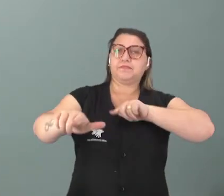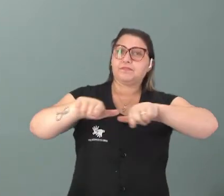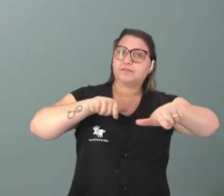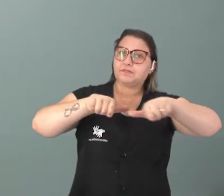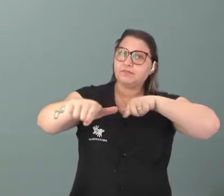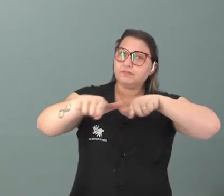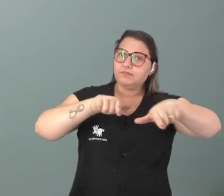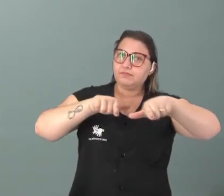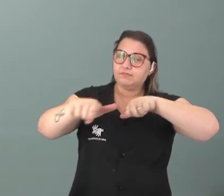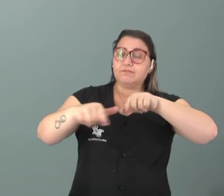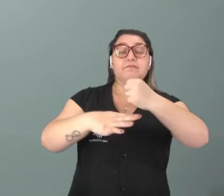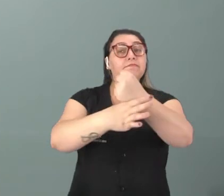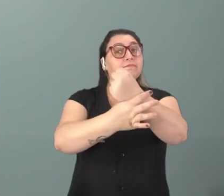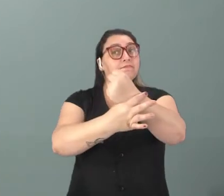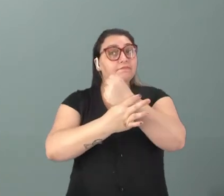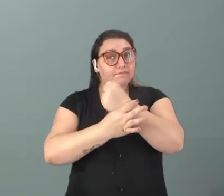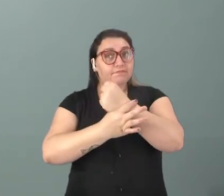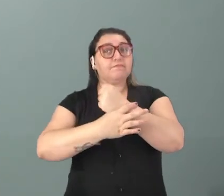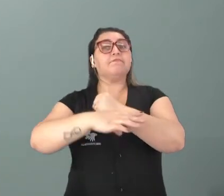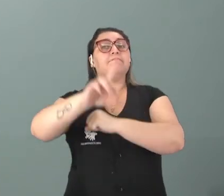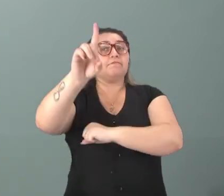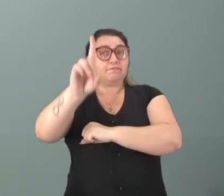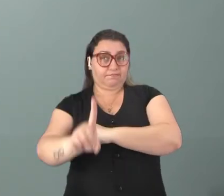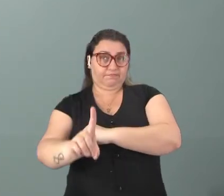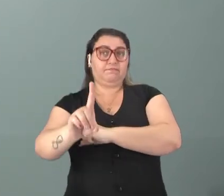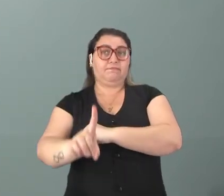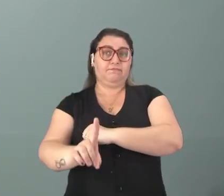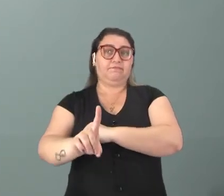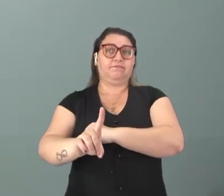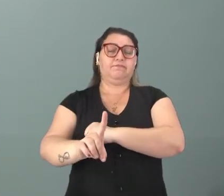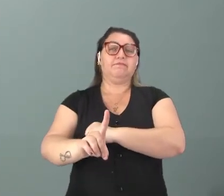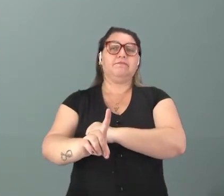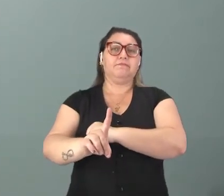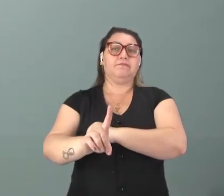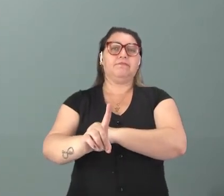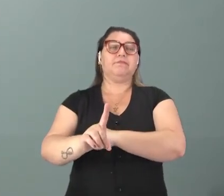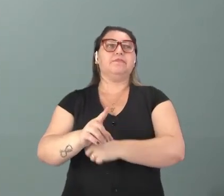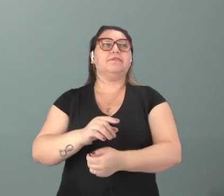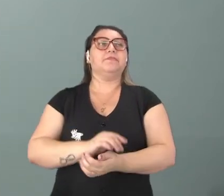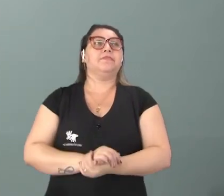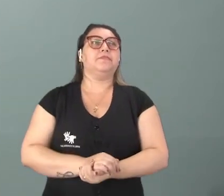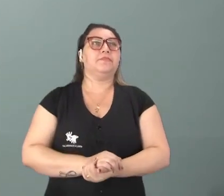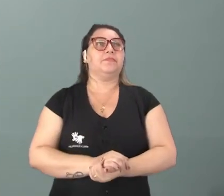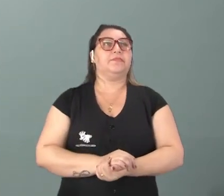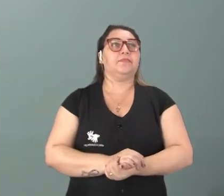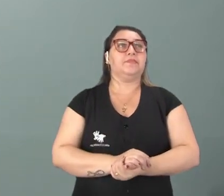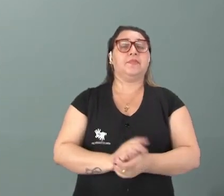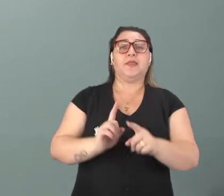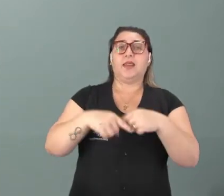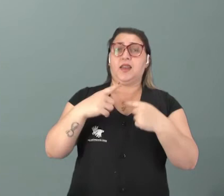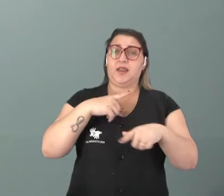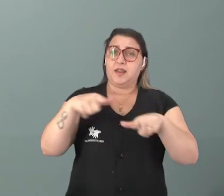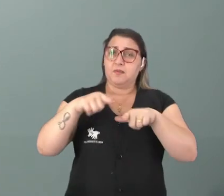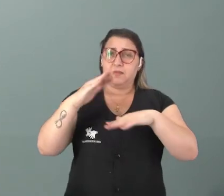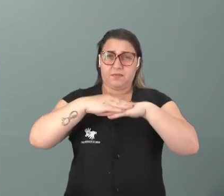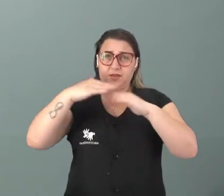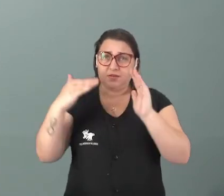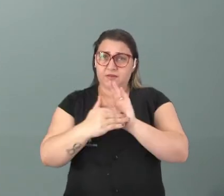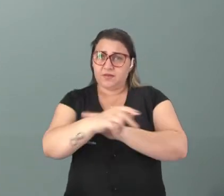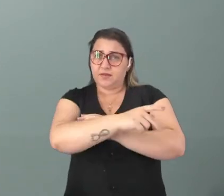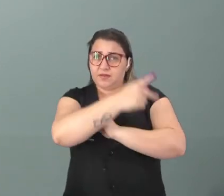Trabalho. É um direito, a pessoa ter um trabalho, a pessoa tem o direito de trabalhar. Mas tem emprego para